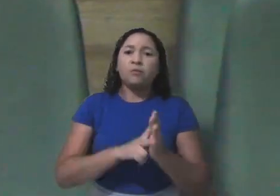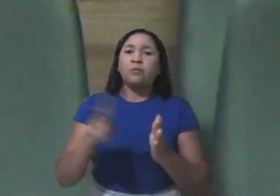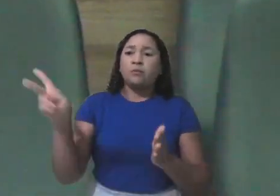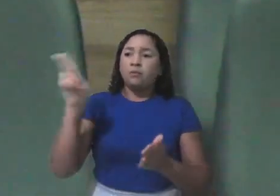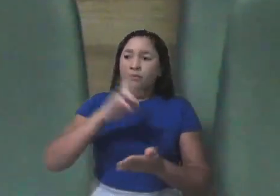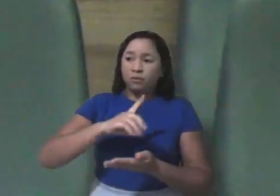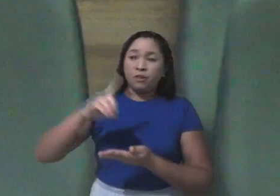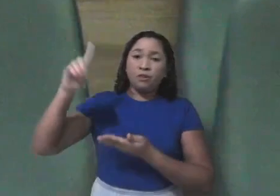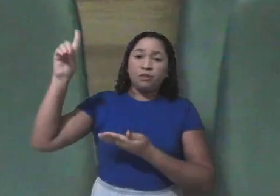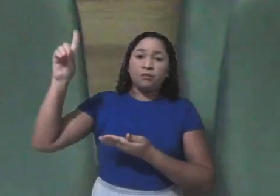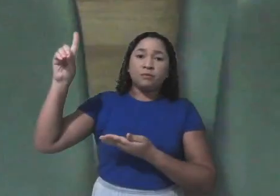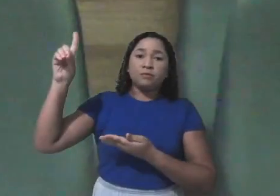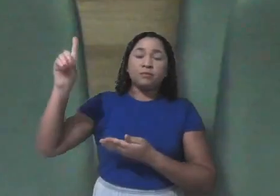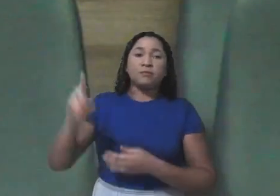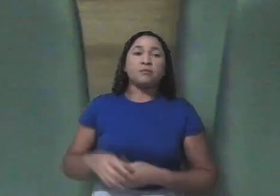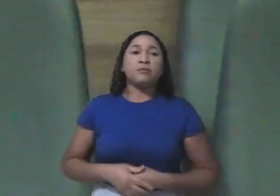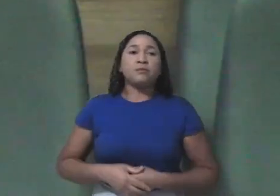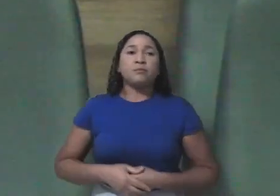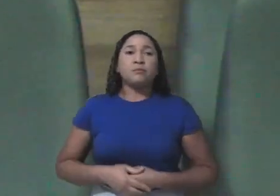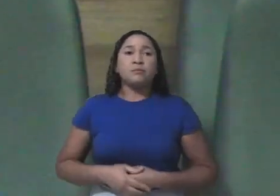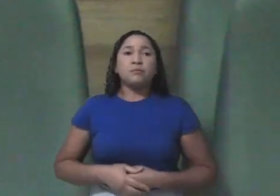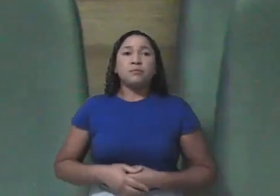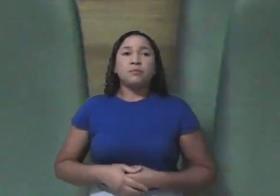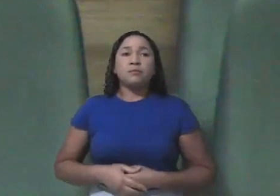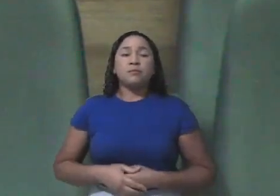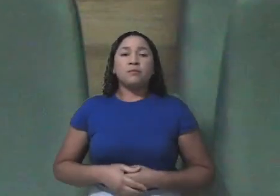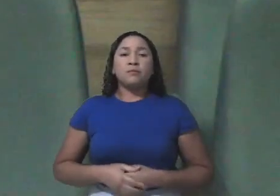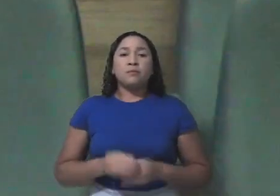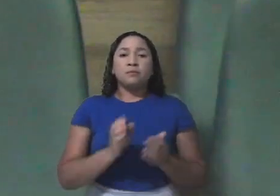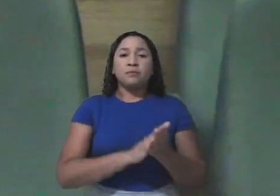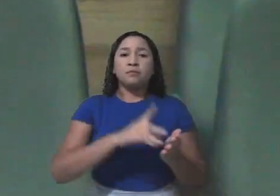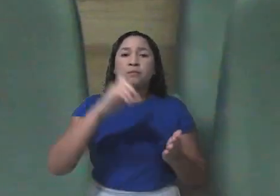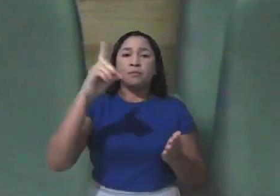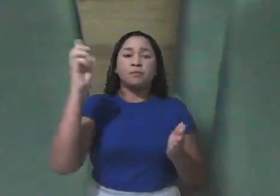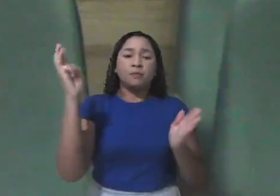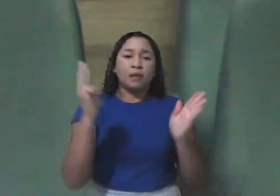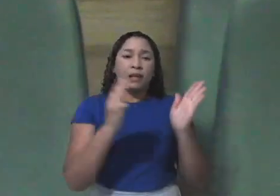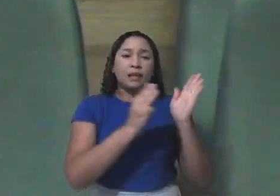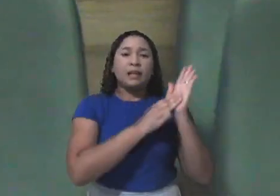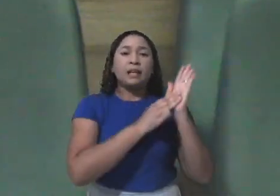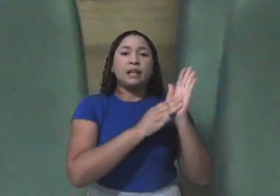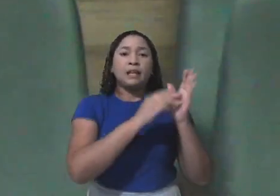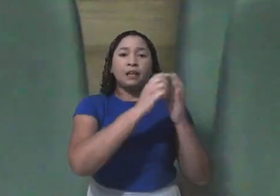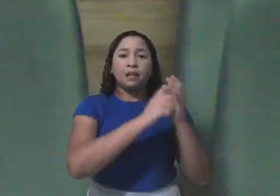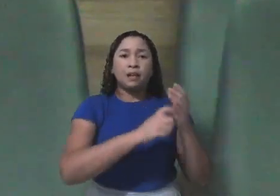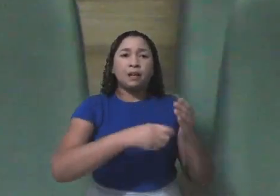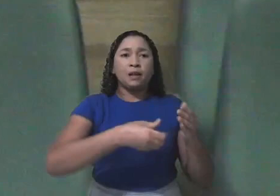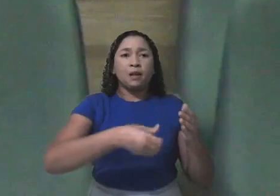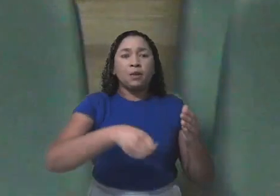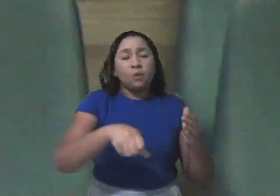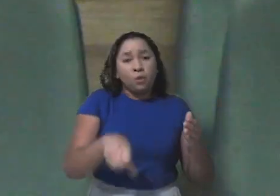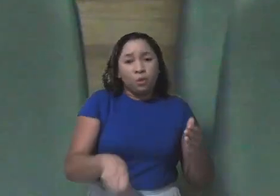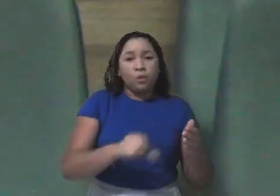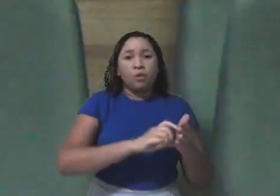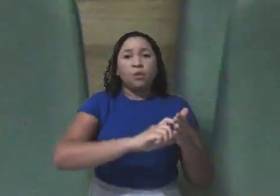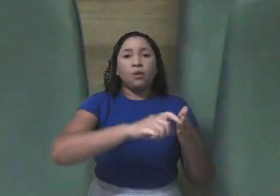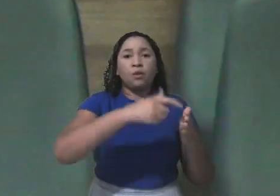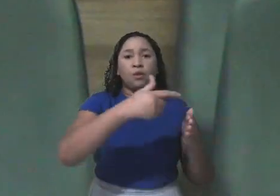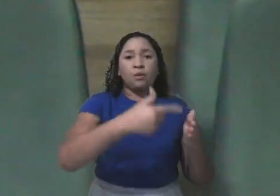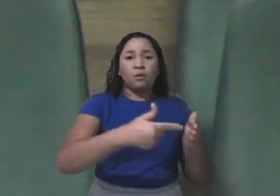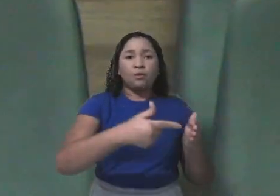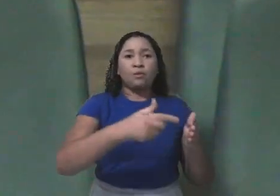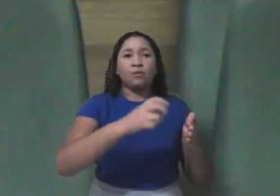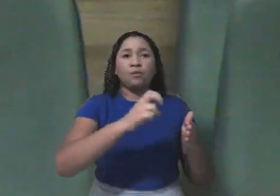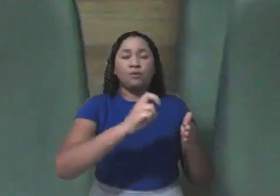Deus? Daniel 9:25. O anjo, quando revela para Daniel, diz: 70 semanas